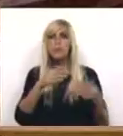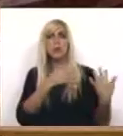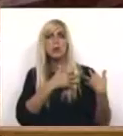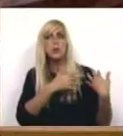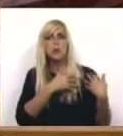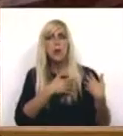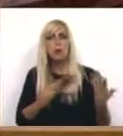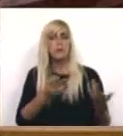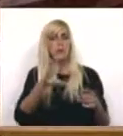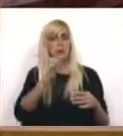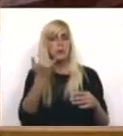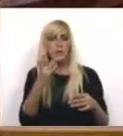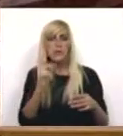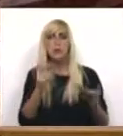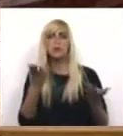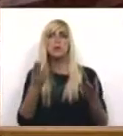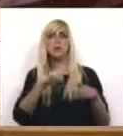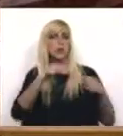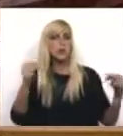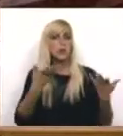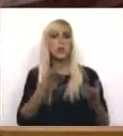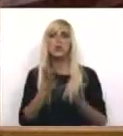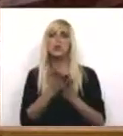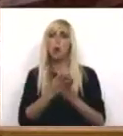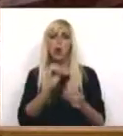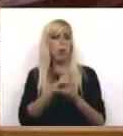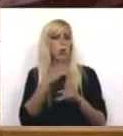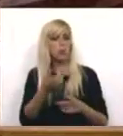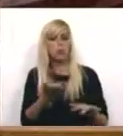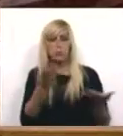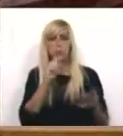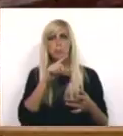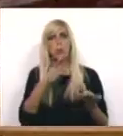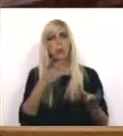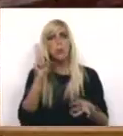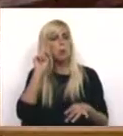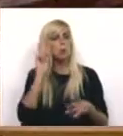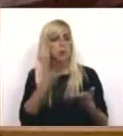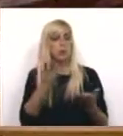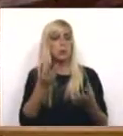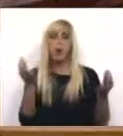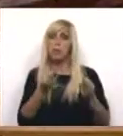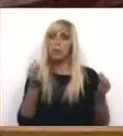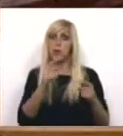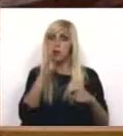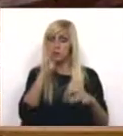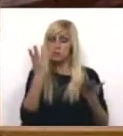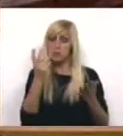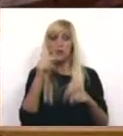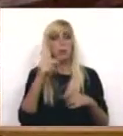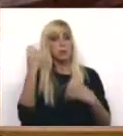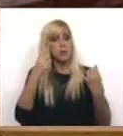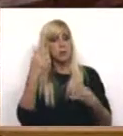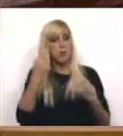civil, autarquias locais, escolas e outros agentes que se considerem relevantes. De facto, tendo presente a dimensão que